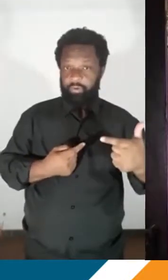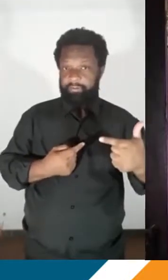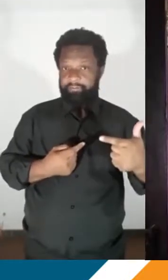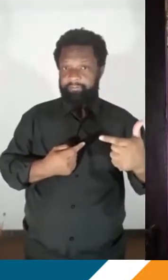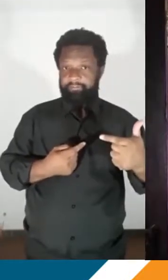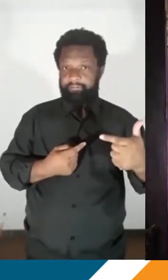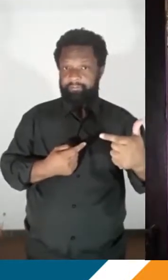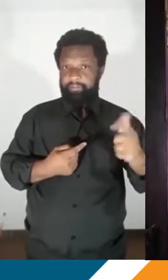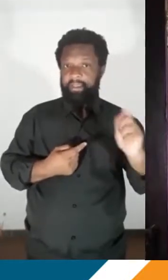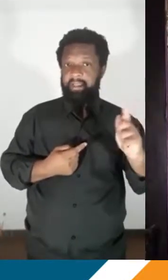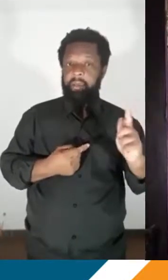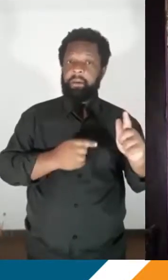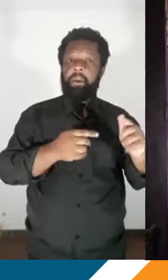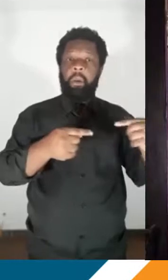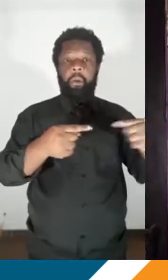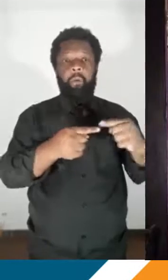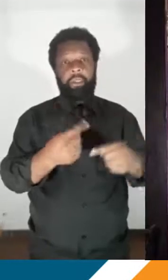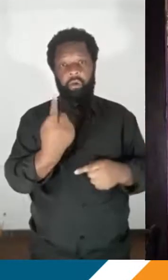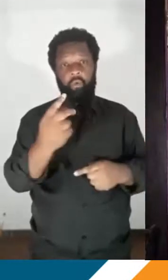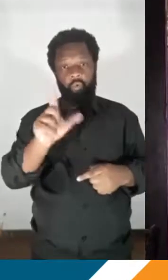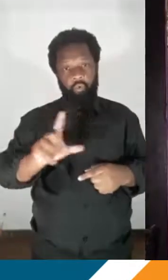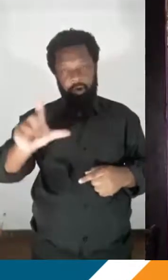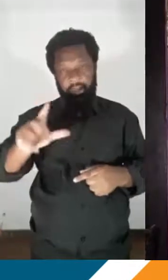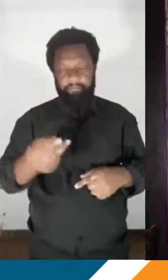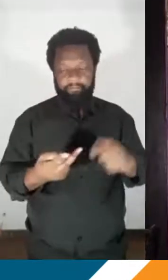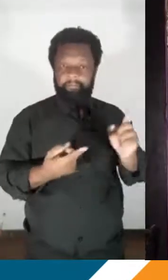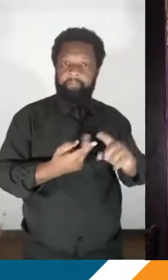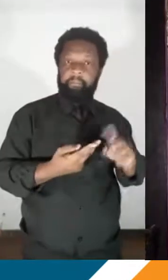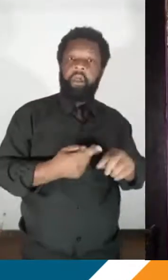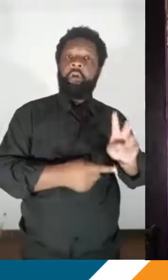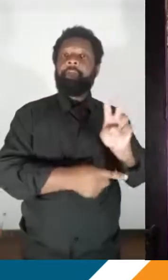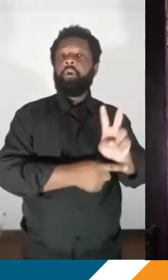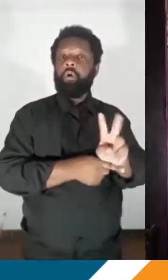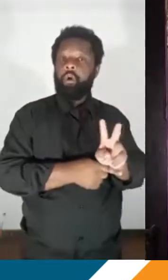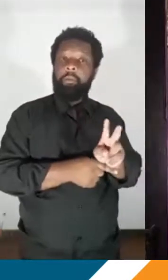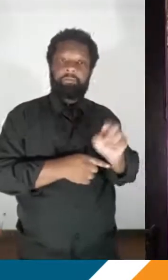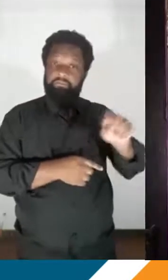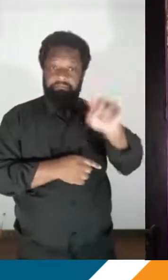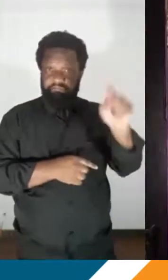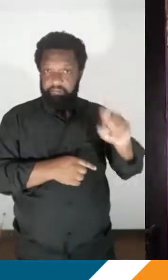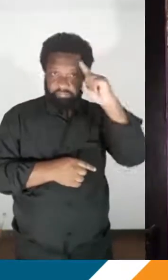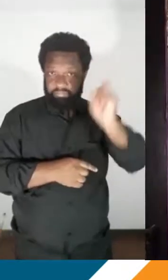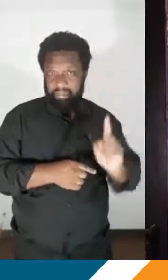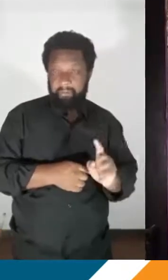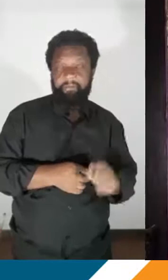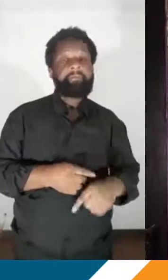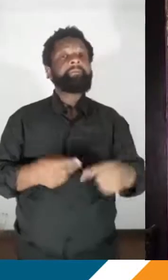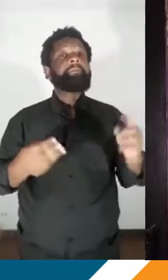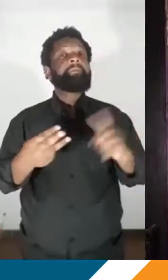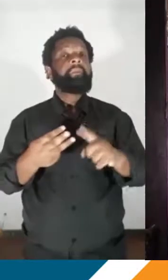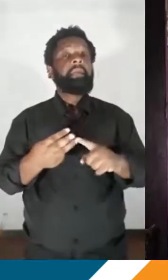32, a concentração 32 gramas por litro, o volume é o que ele quer saber, em